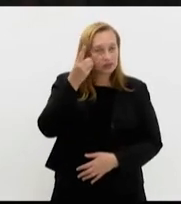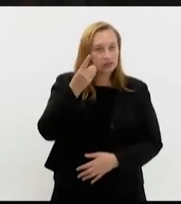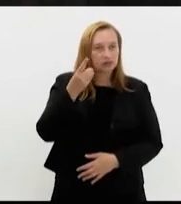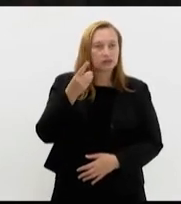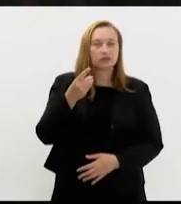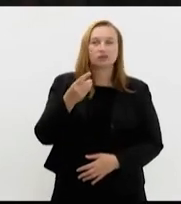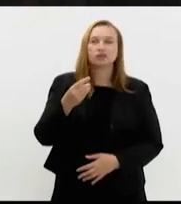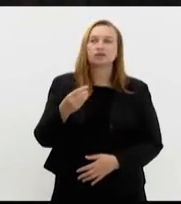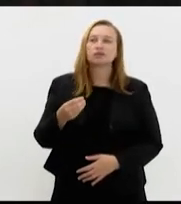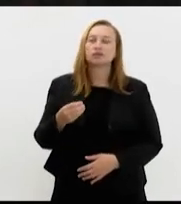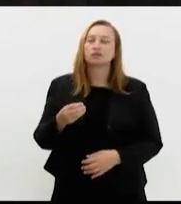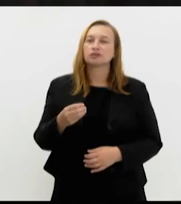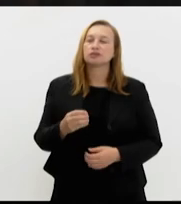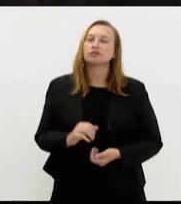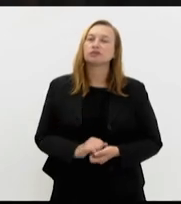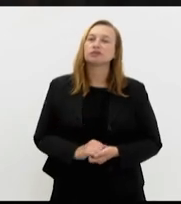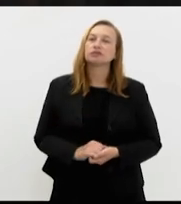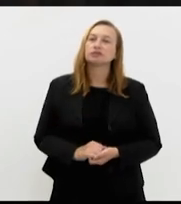presentes,